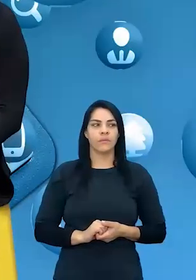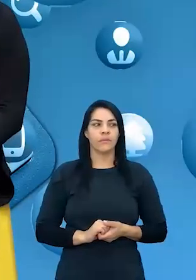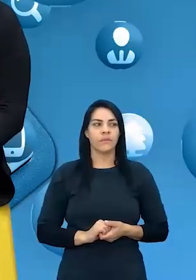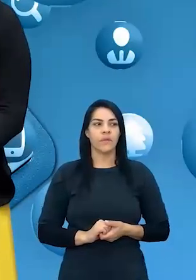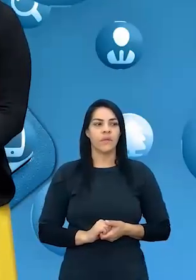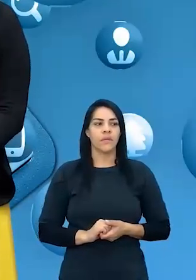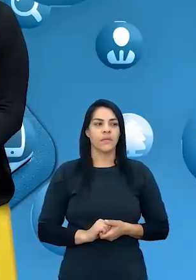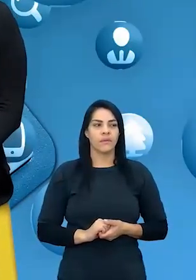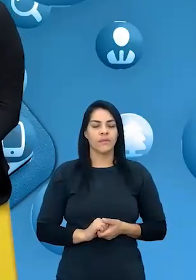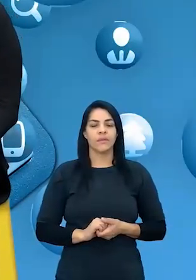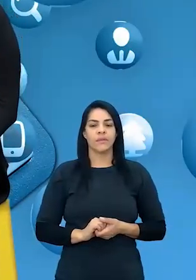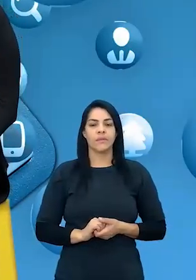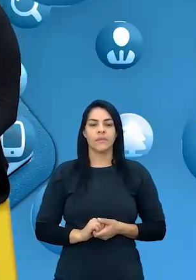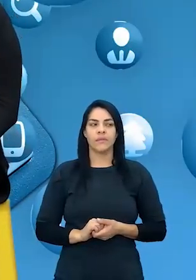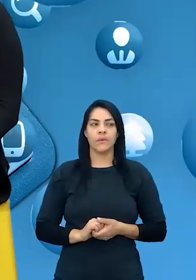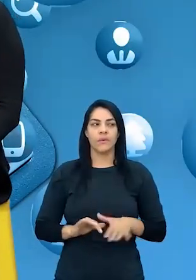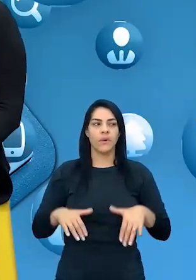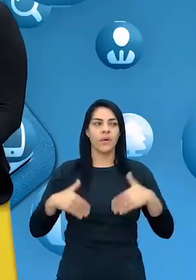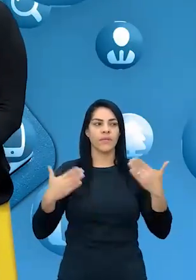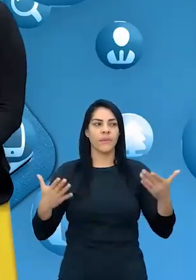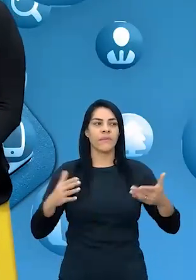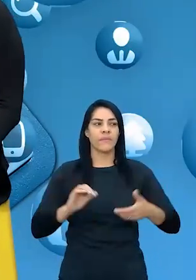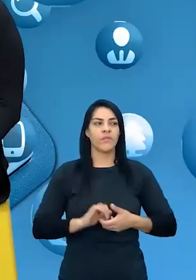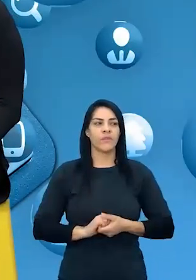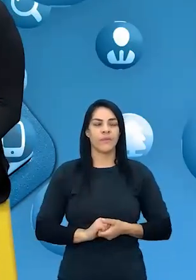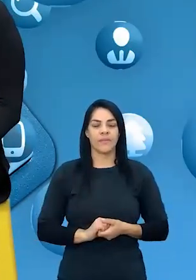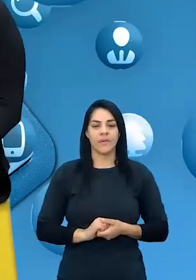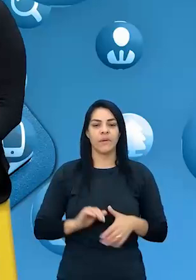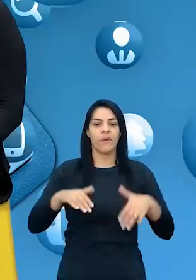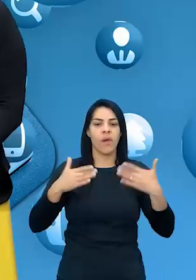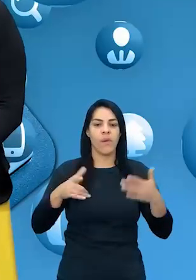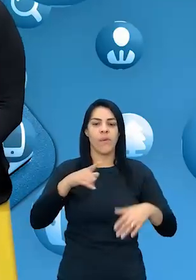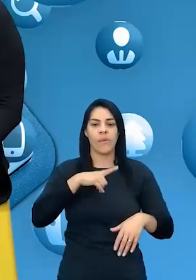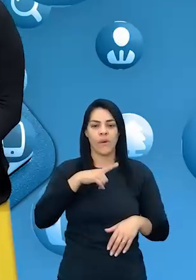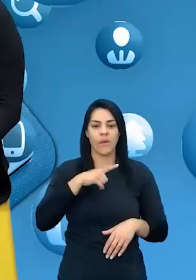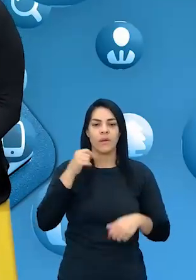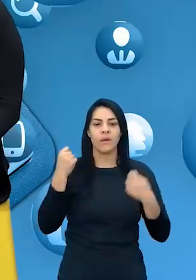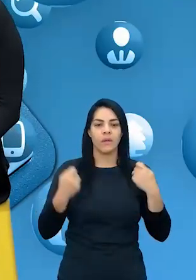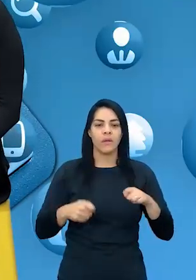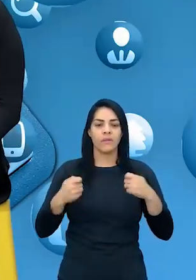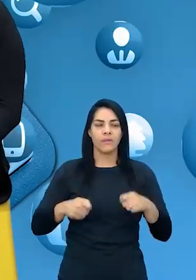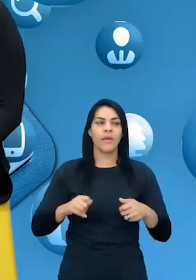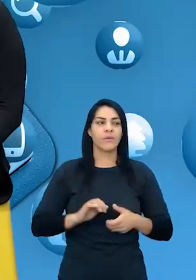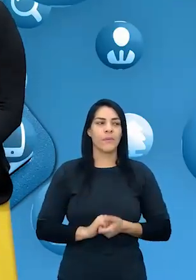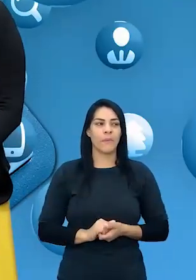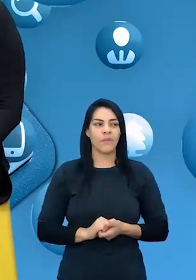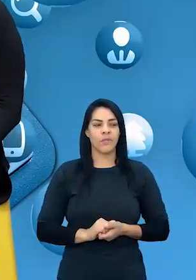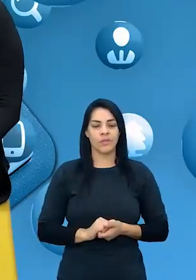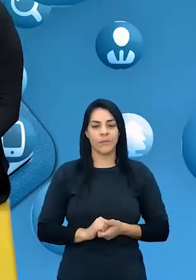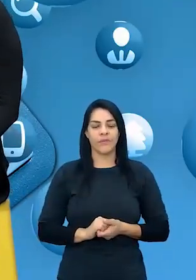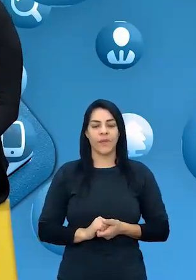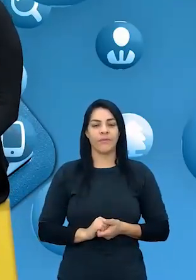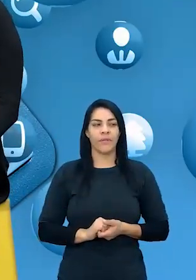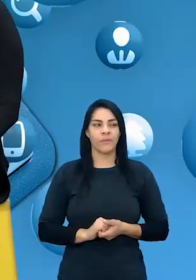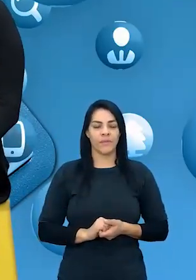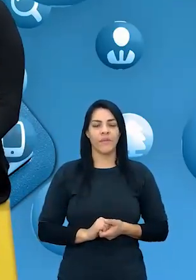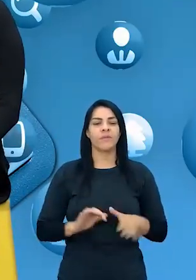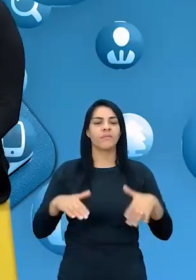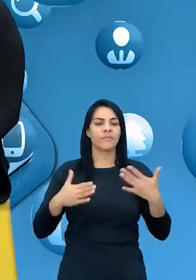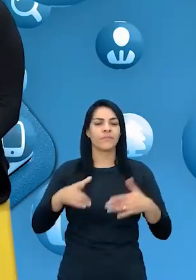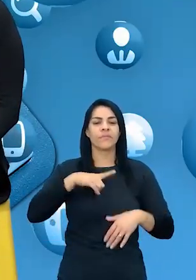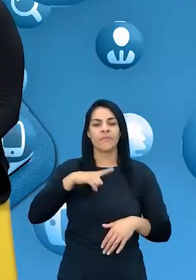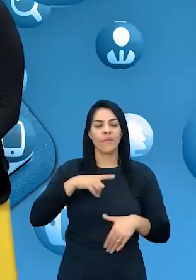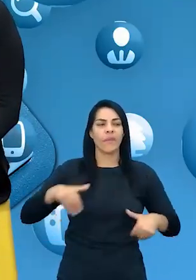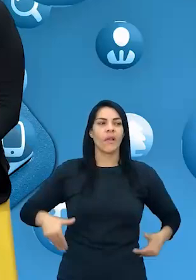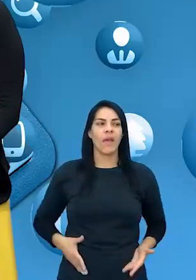e que o Ademir falou, a tecnologia, a gente viu a evolução. O que a gente precisa agora é mostrar essa evolução para os nossos estudantes, que muitos já